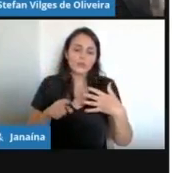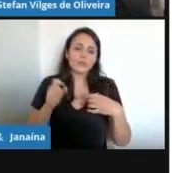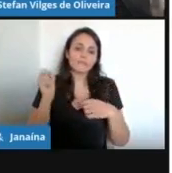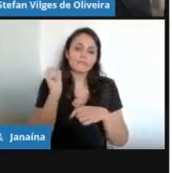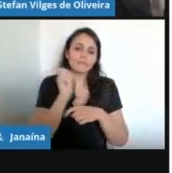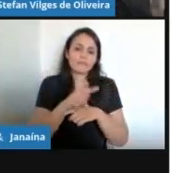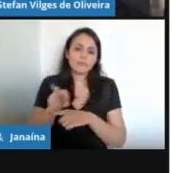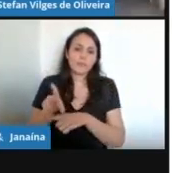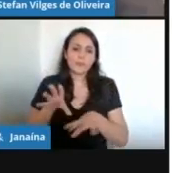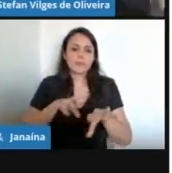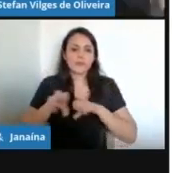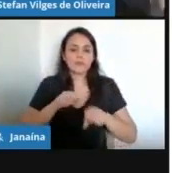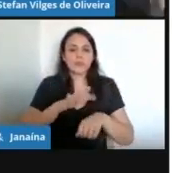que